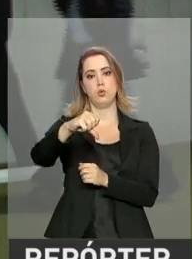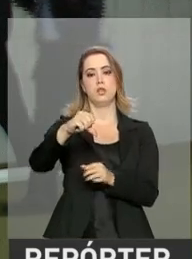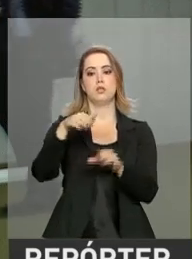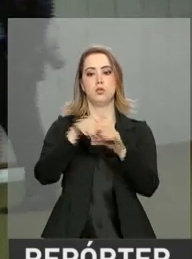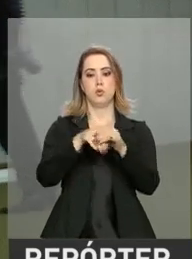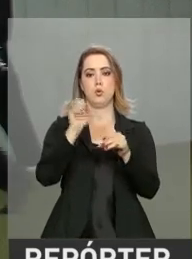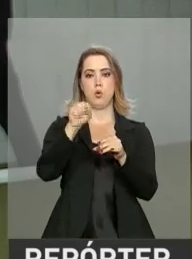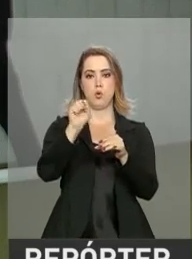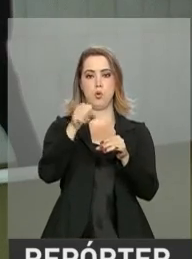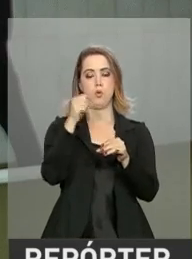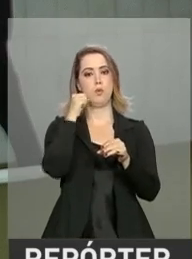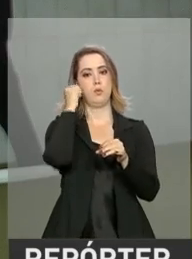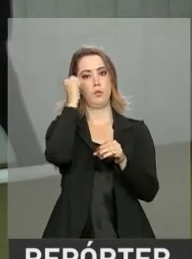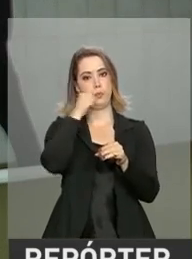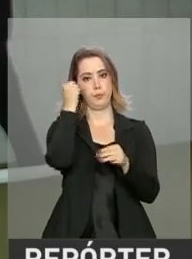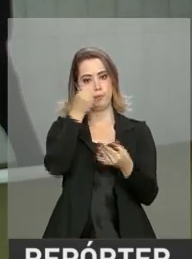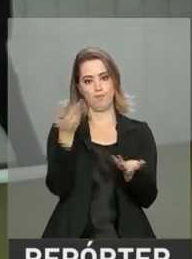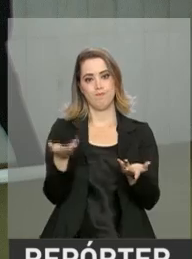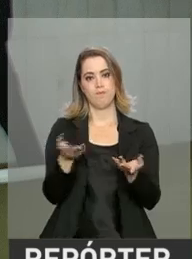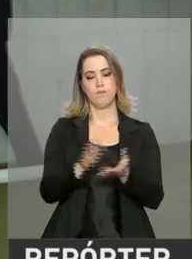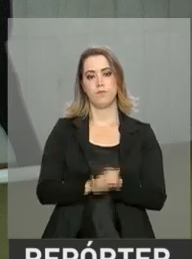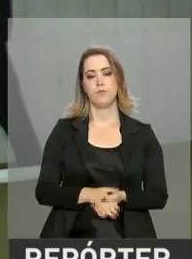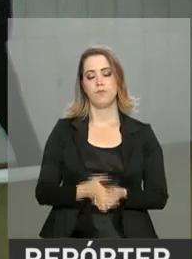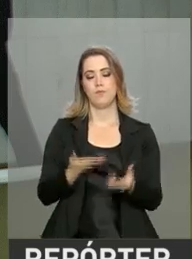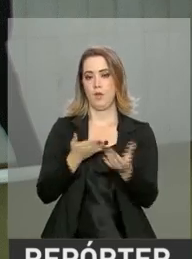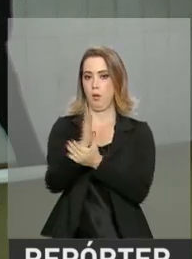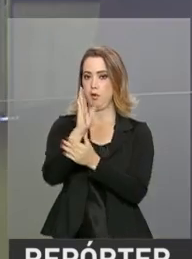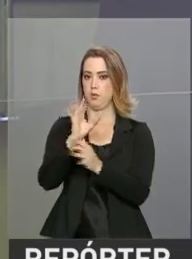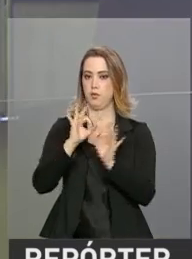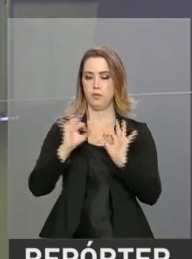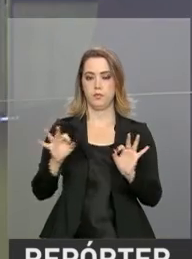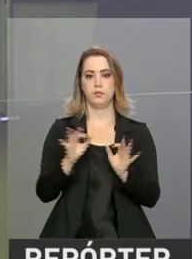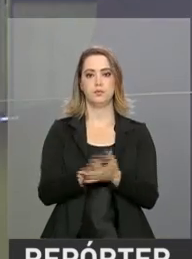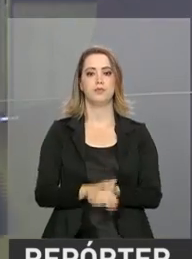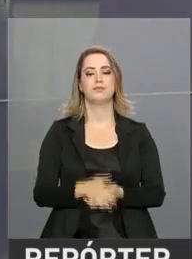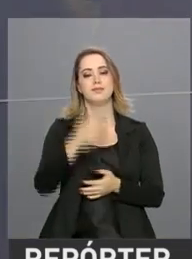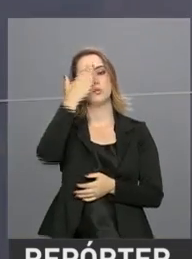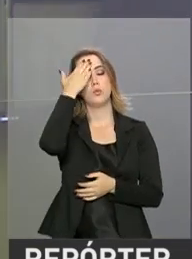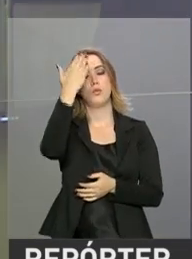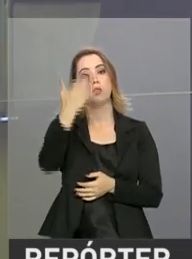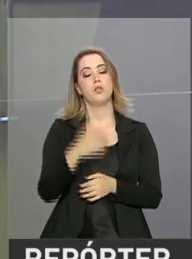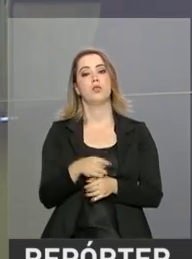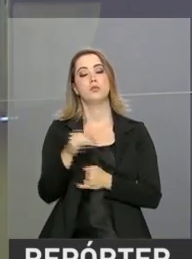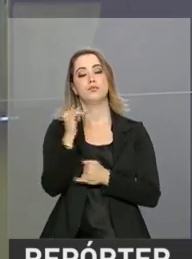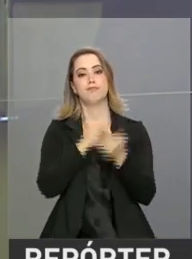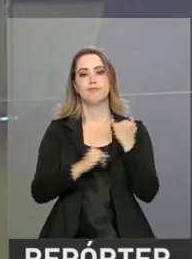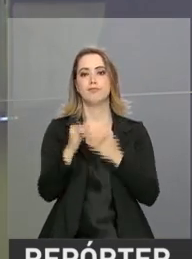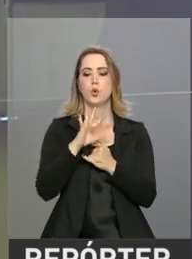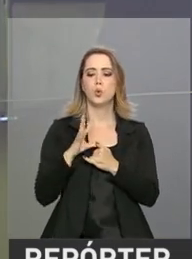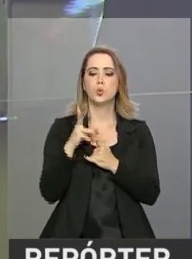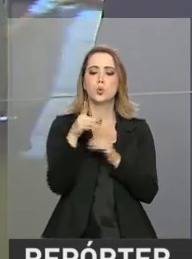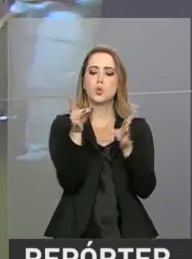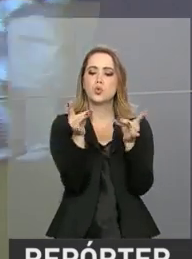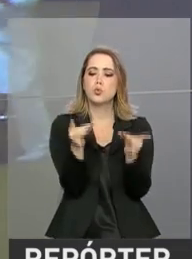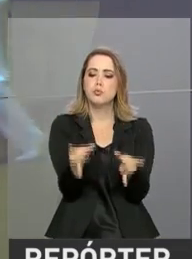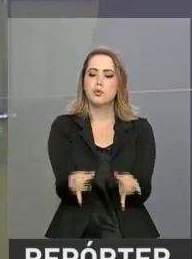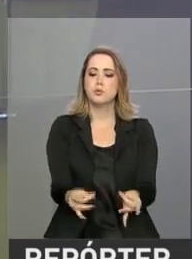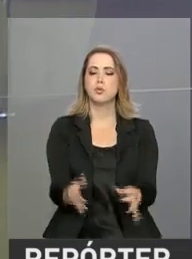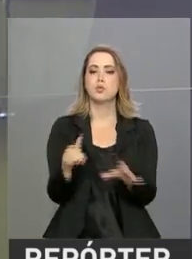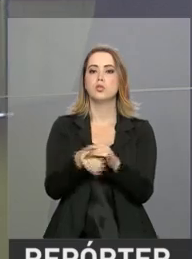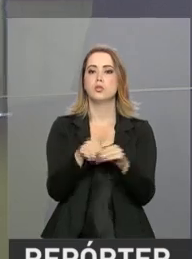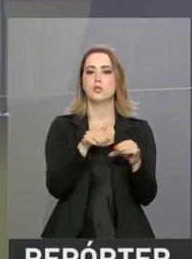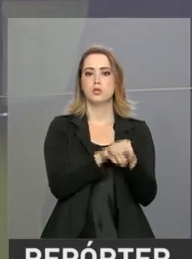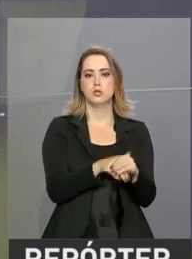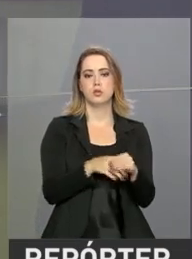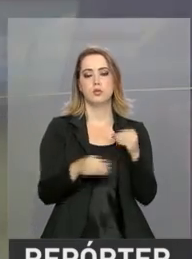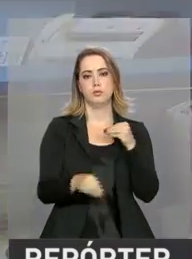a aprovação da PEC. Eu volto com você no estúdio, Zé Luiz. Obrigado, Paulo La Salvia. Paulo La Salvia trazendo todos os detalhes da votação da PEC